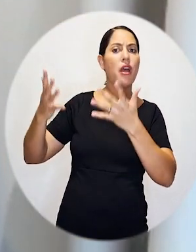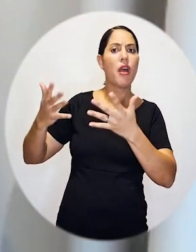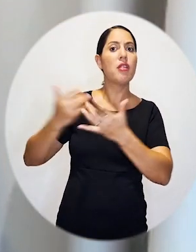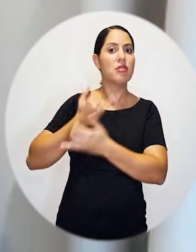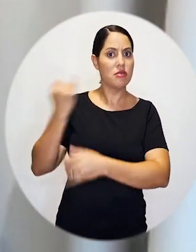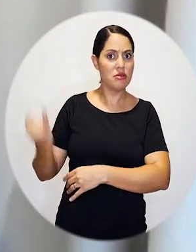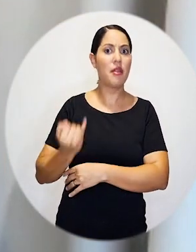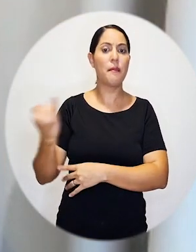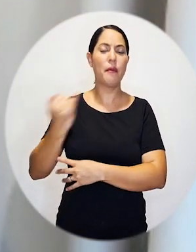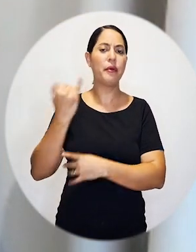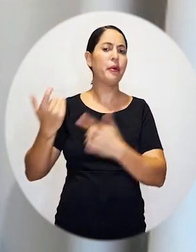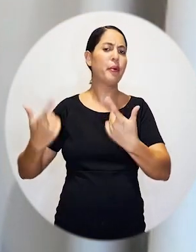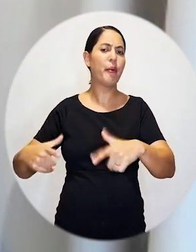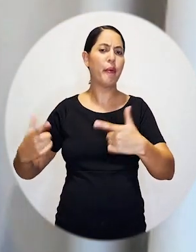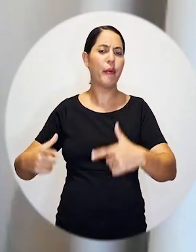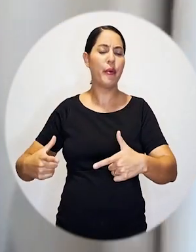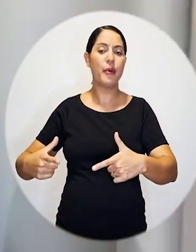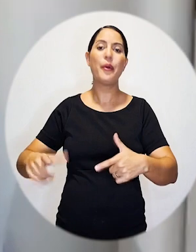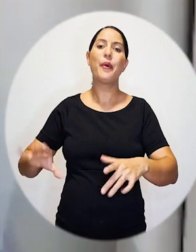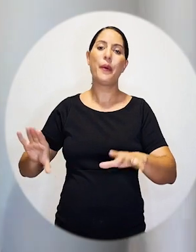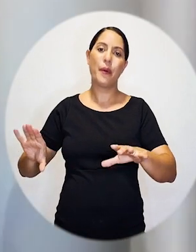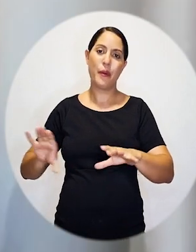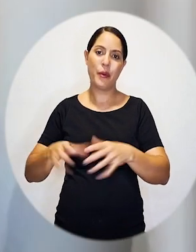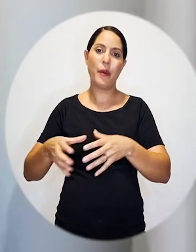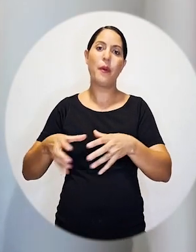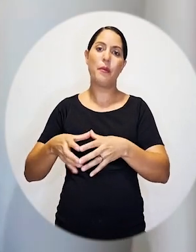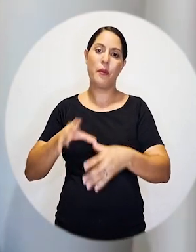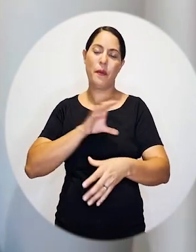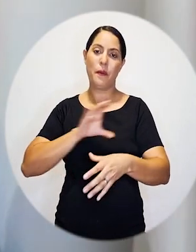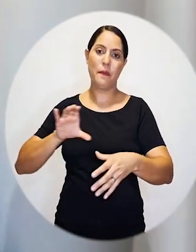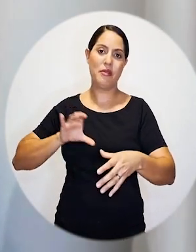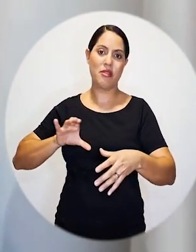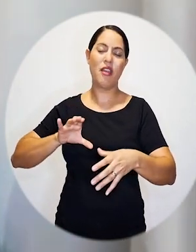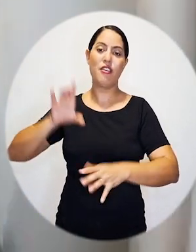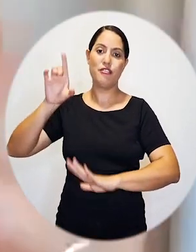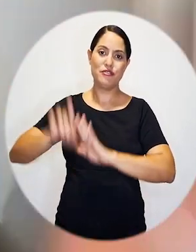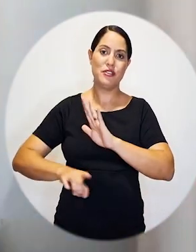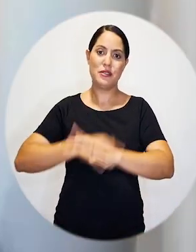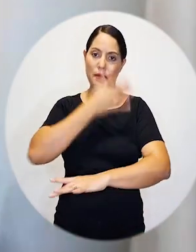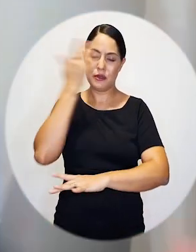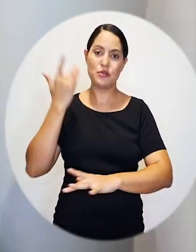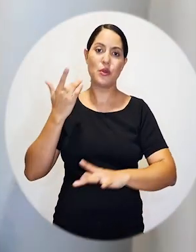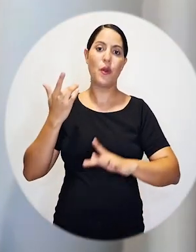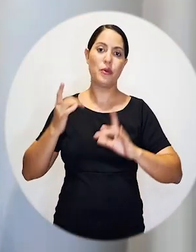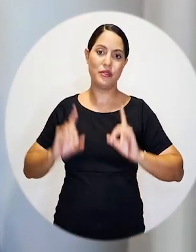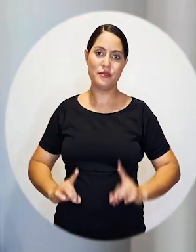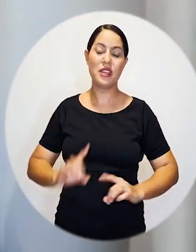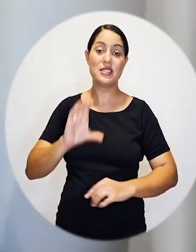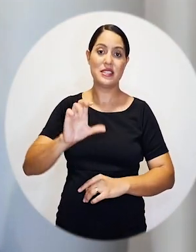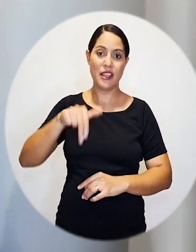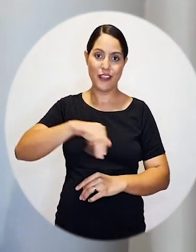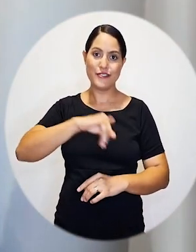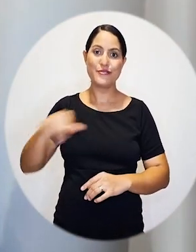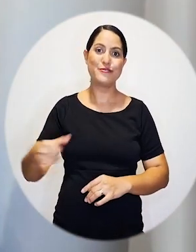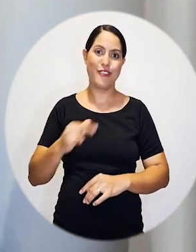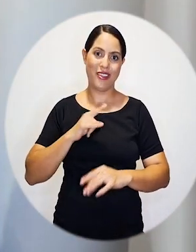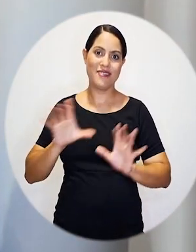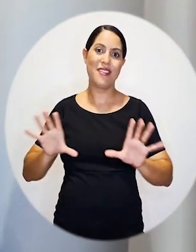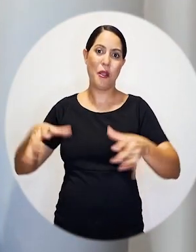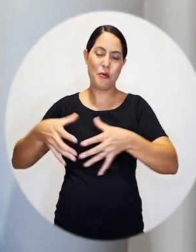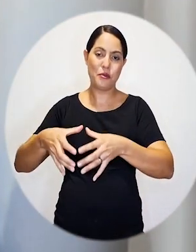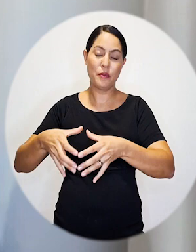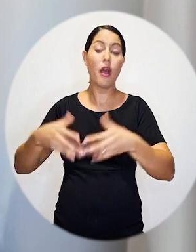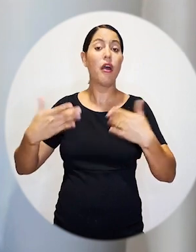importante ali no próprio Comitê de Defesa dos Direitos da Pessoa com Deficiência do CNJ. A posteriori, eu tive a oportunidade de